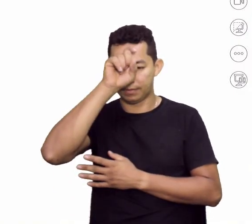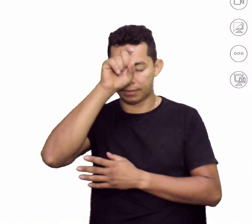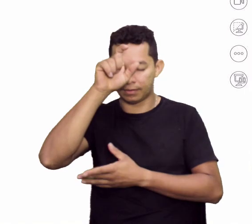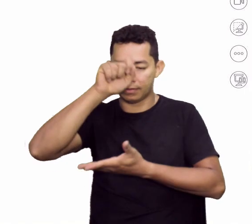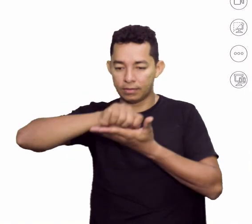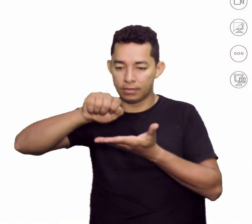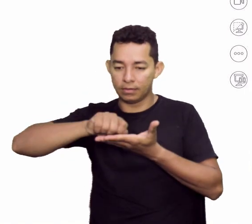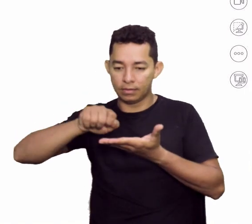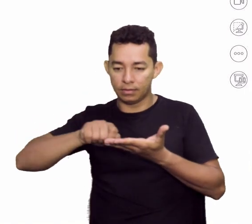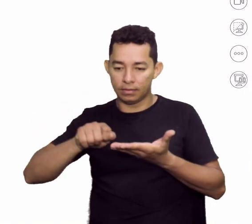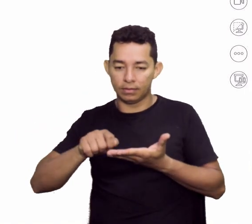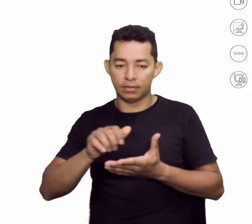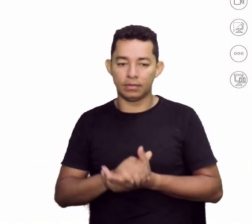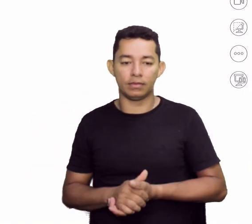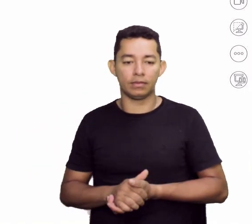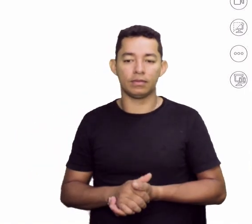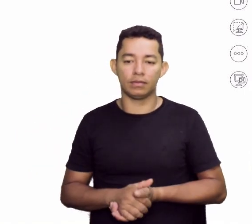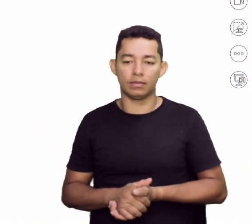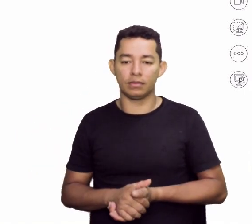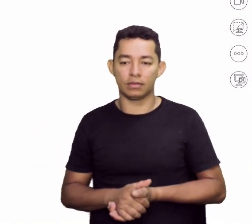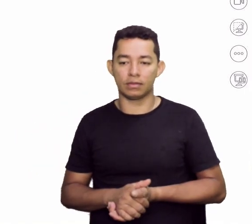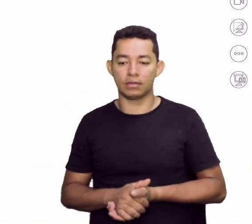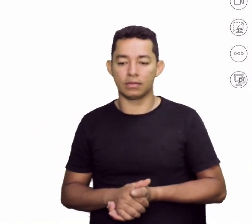nos túmulos, nas suas artes.